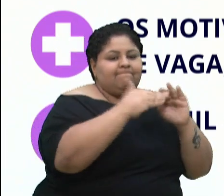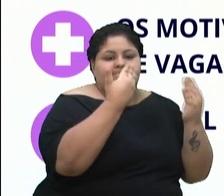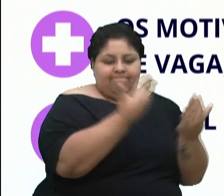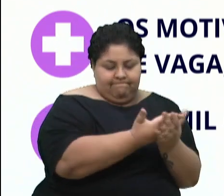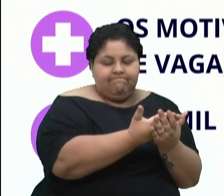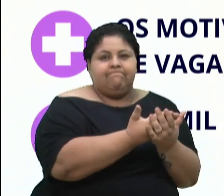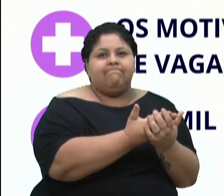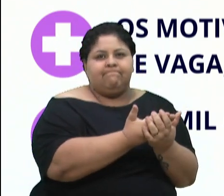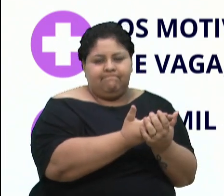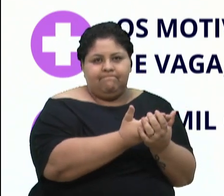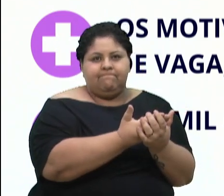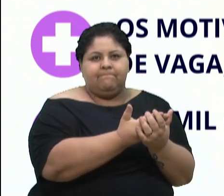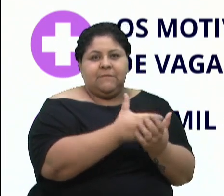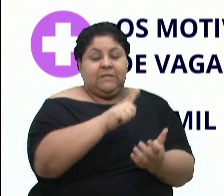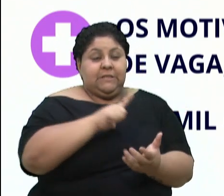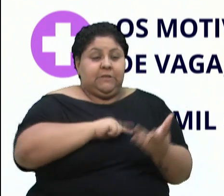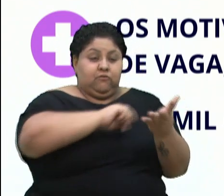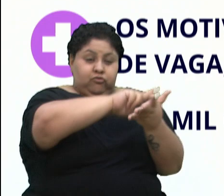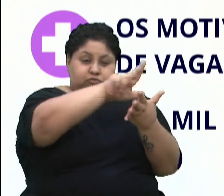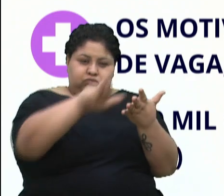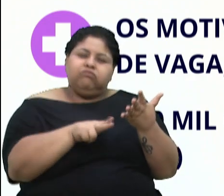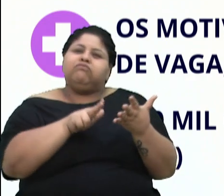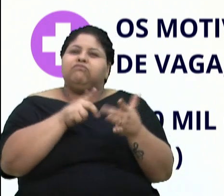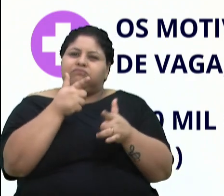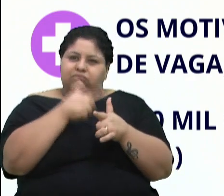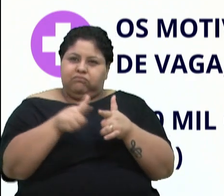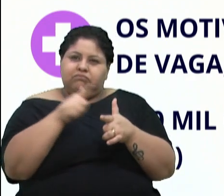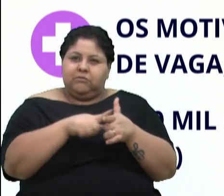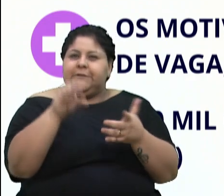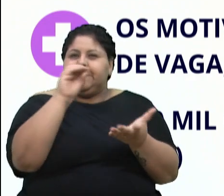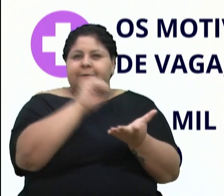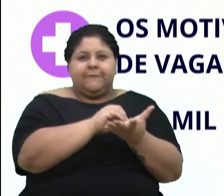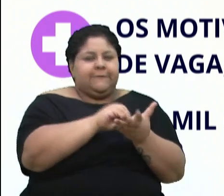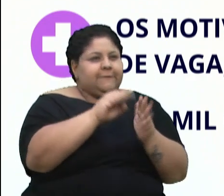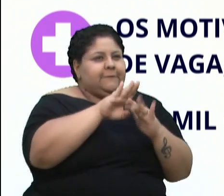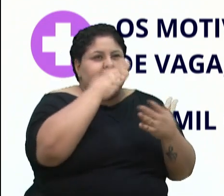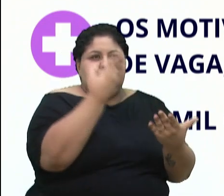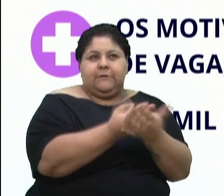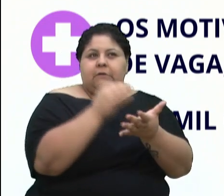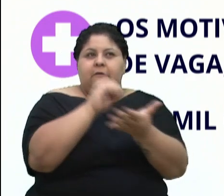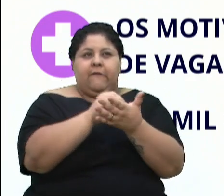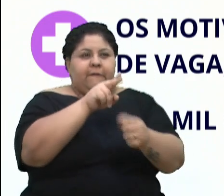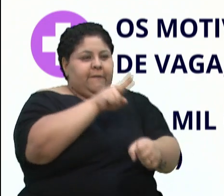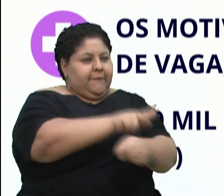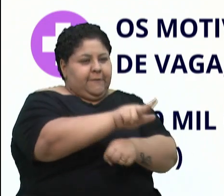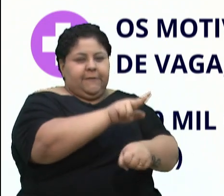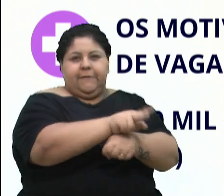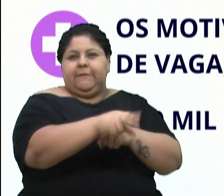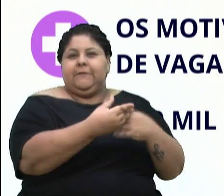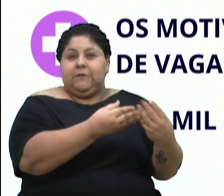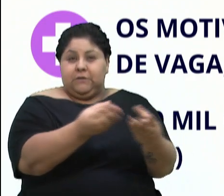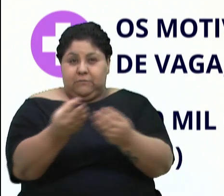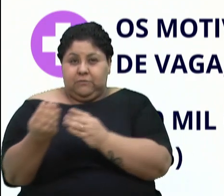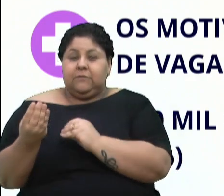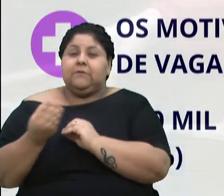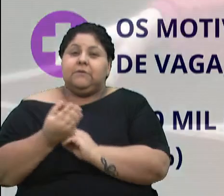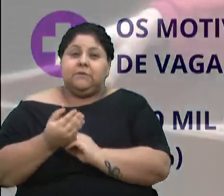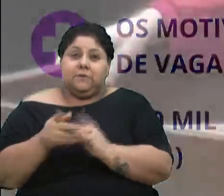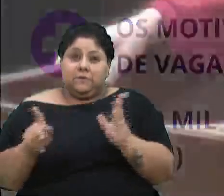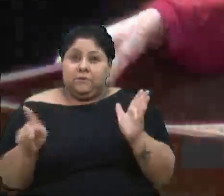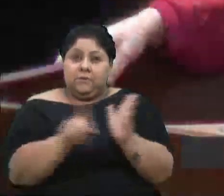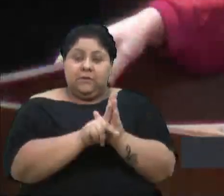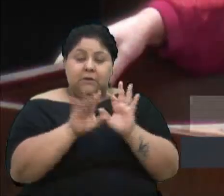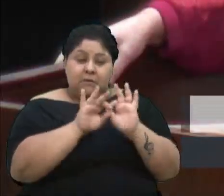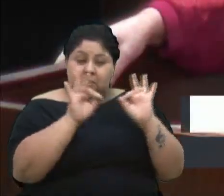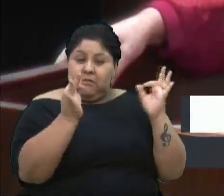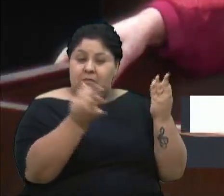né? Tem vários motivos aí, né? Falta de escola, falta de vaga, muitas vezes a própria